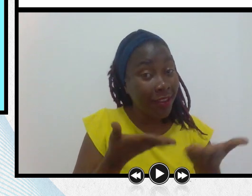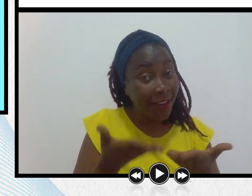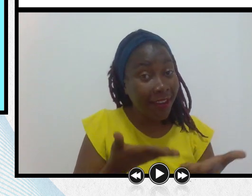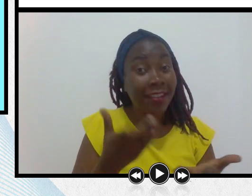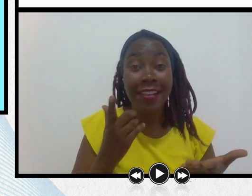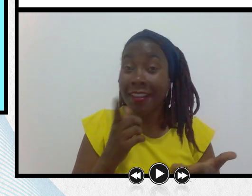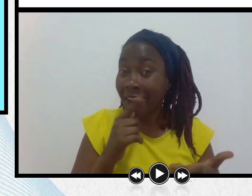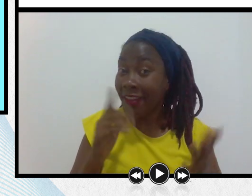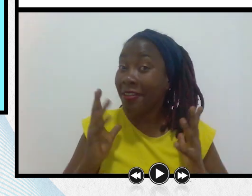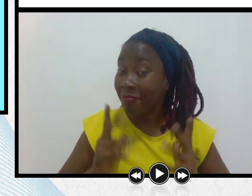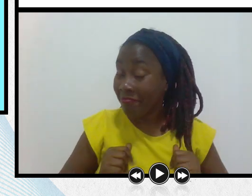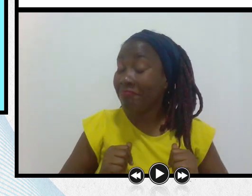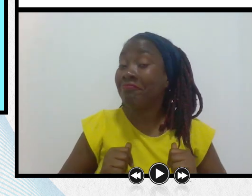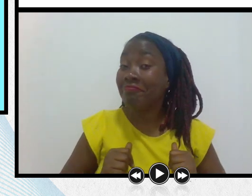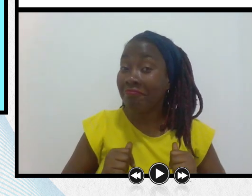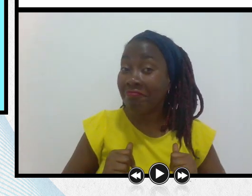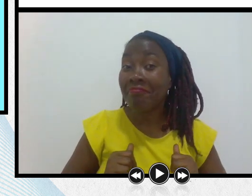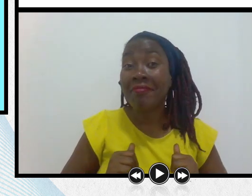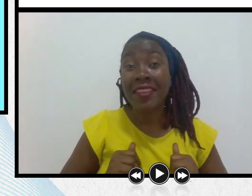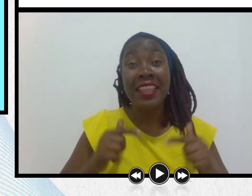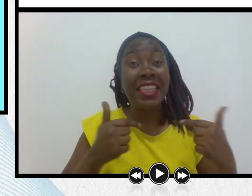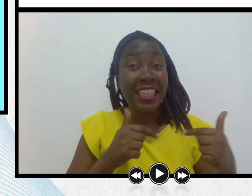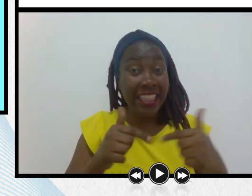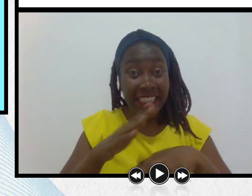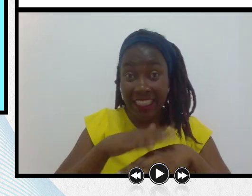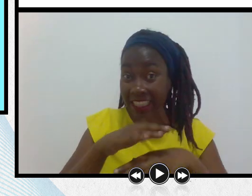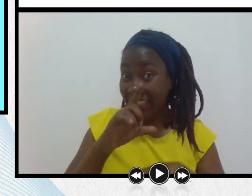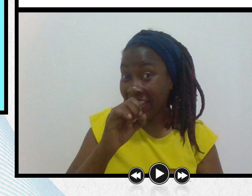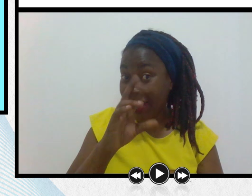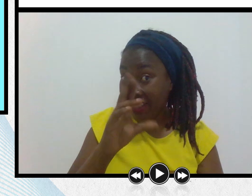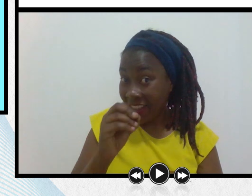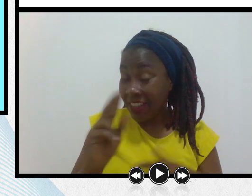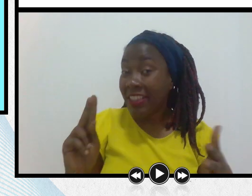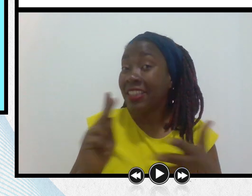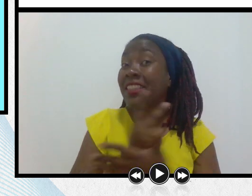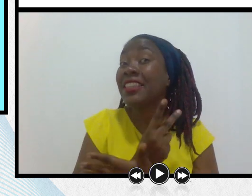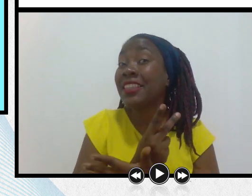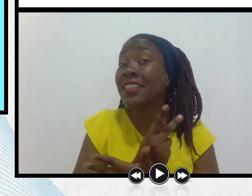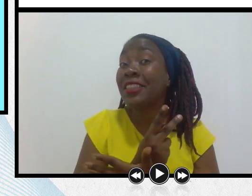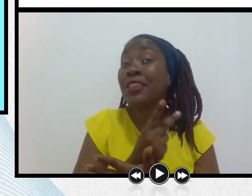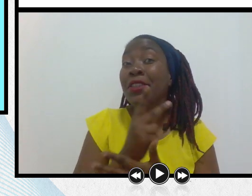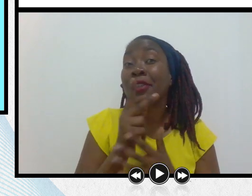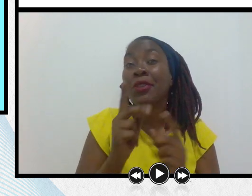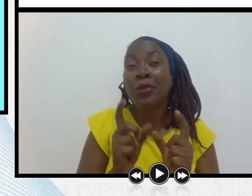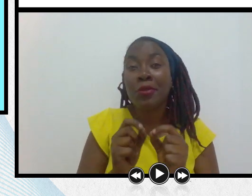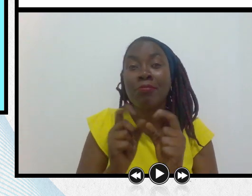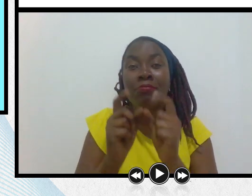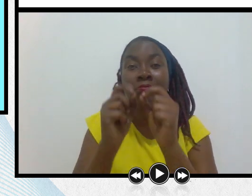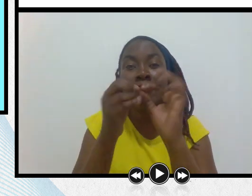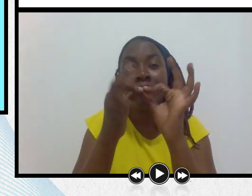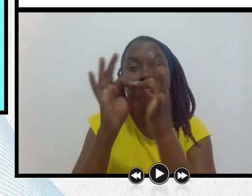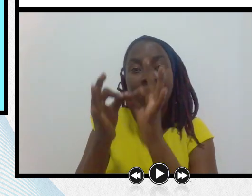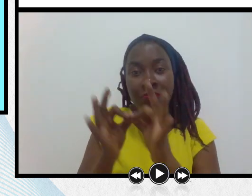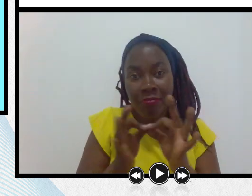faz a desinfecção. A ação do cloro ocorre por uma oxidação sobre a parede